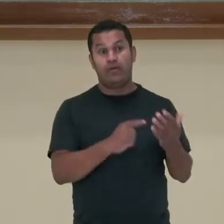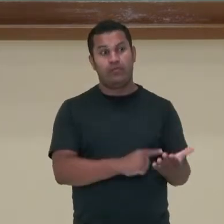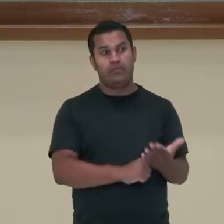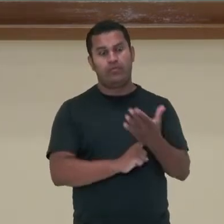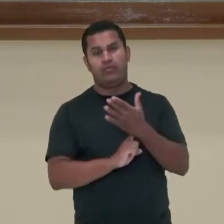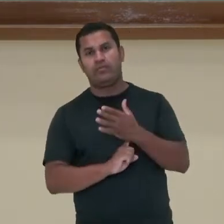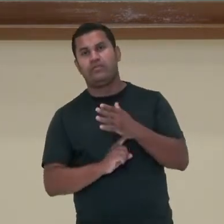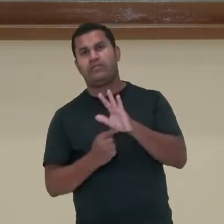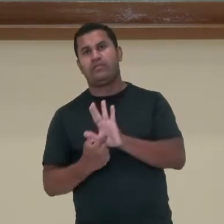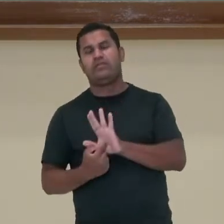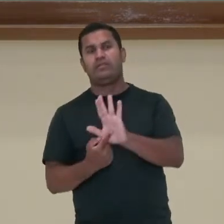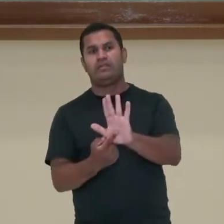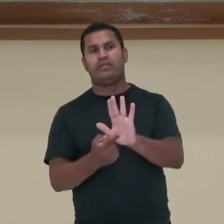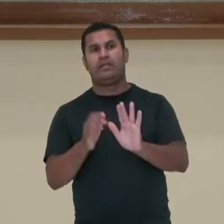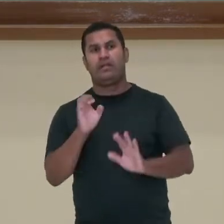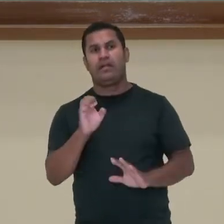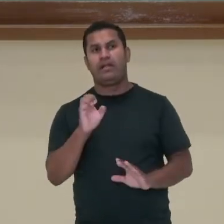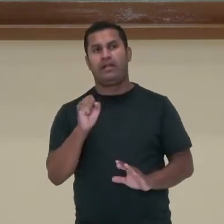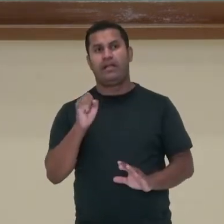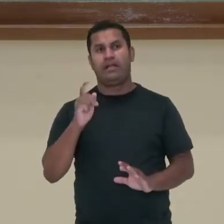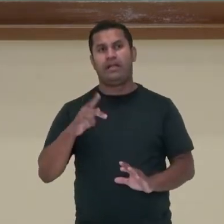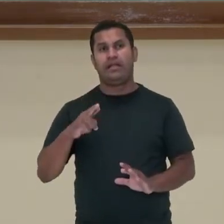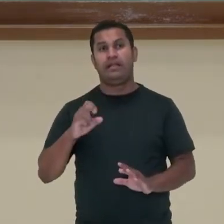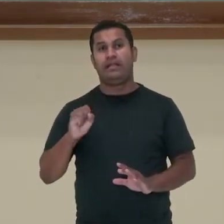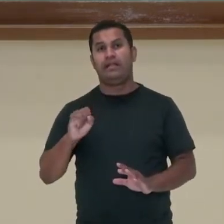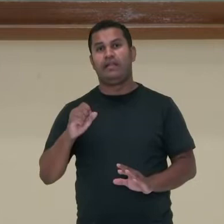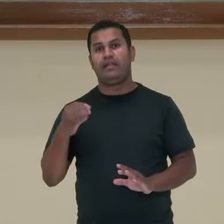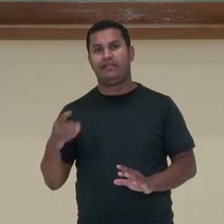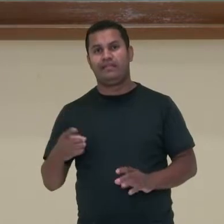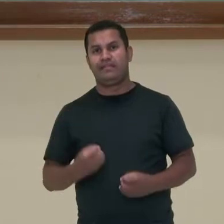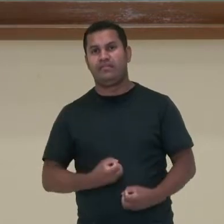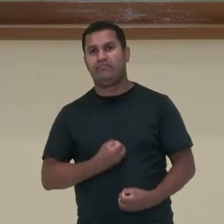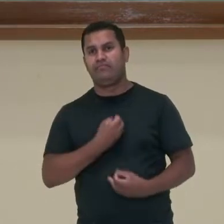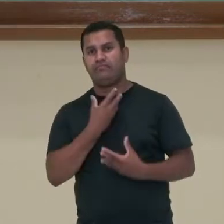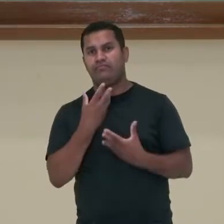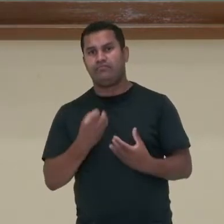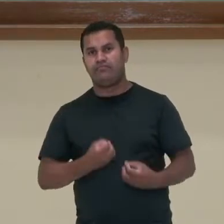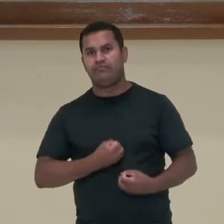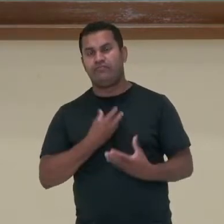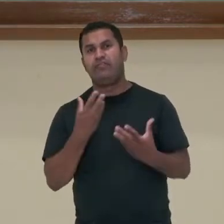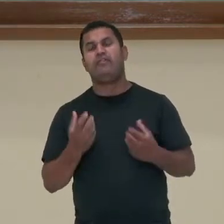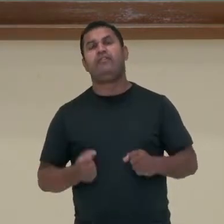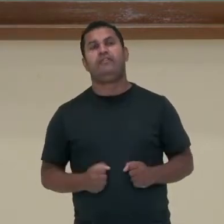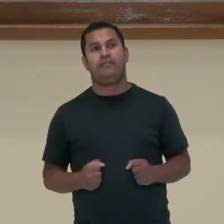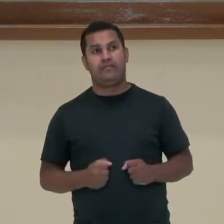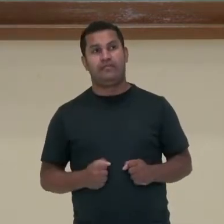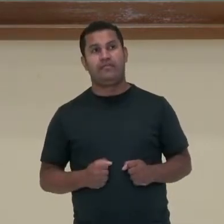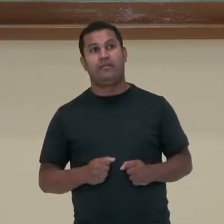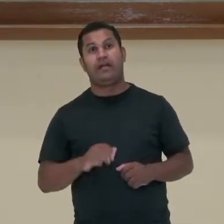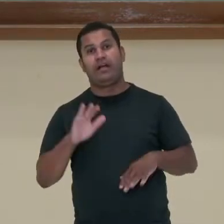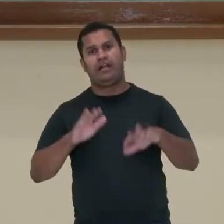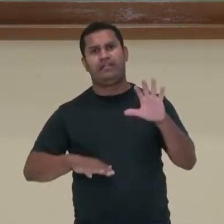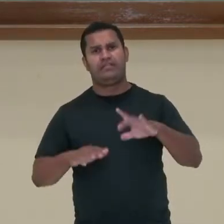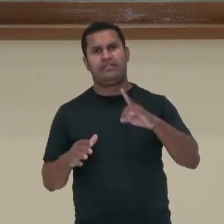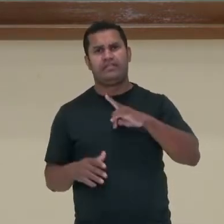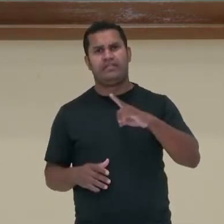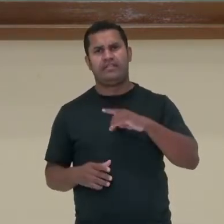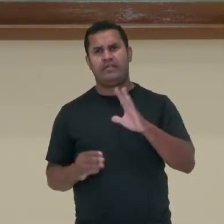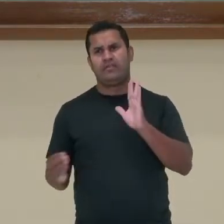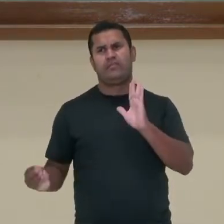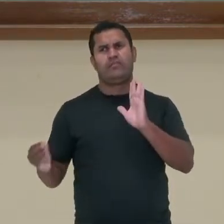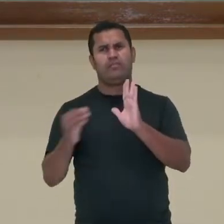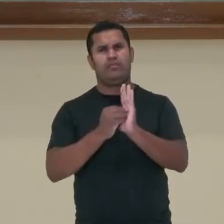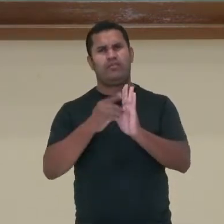uma paisagem opaca, uma paisagem num amarelinho bem fraco, mas de repente joga um vermelhão, um laranja, um